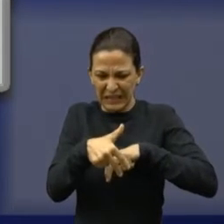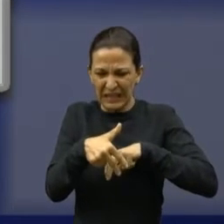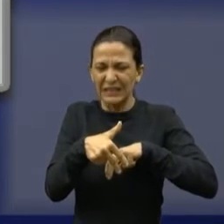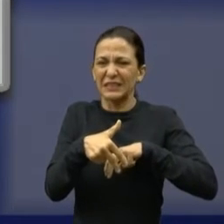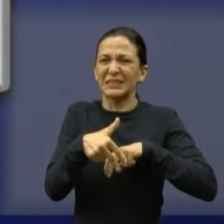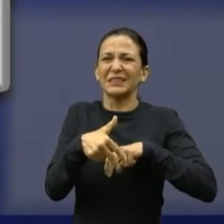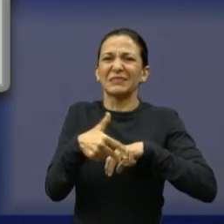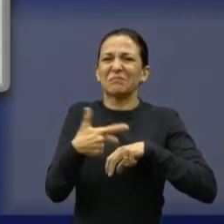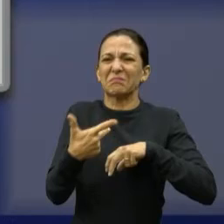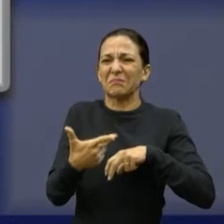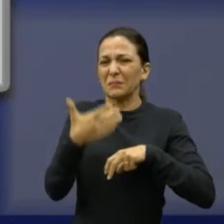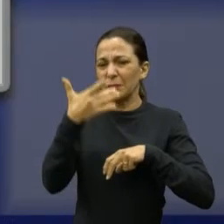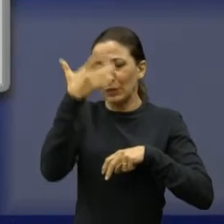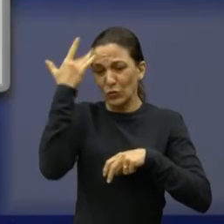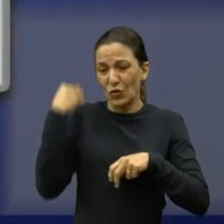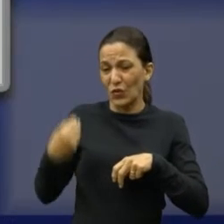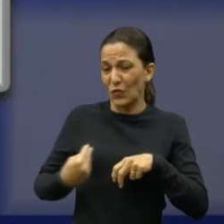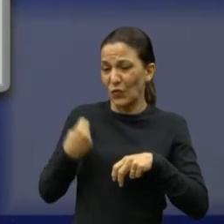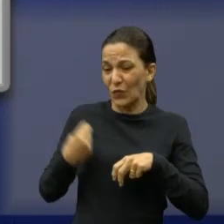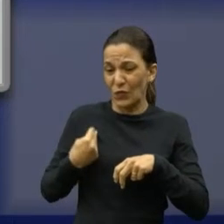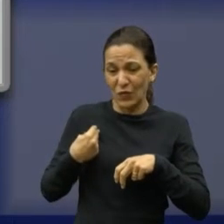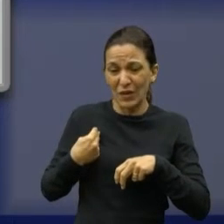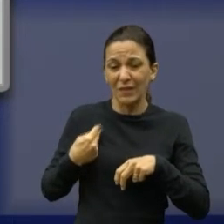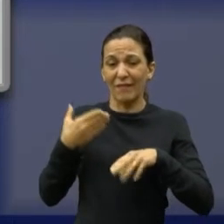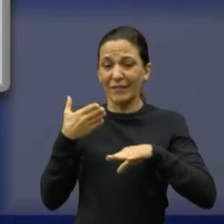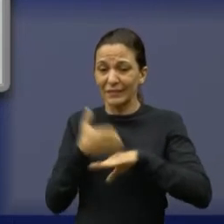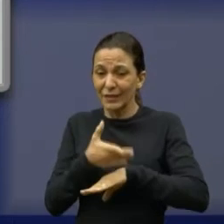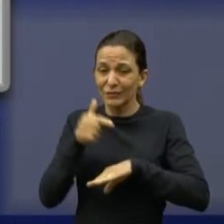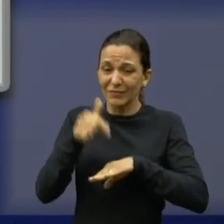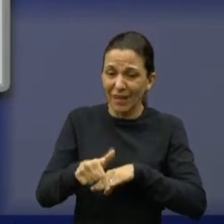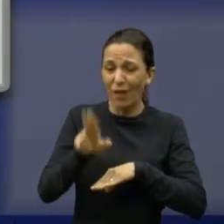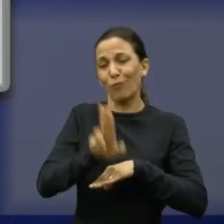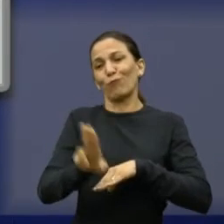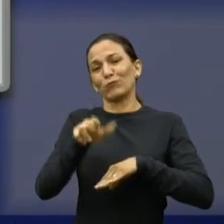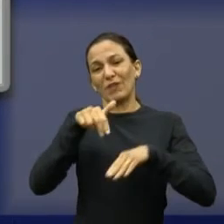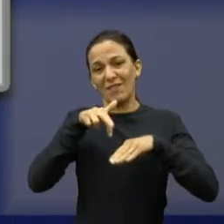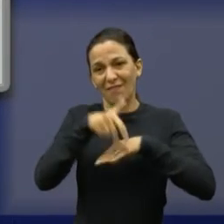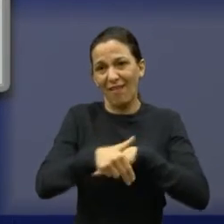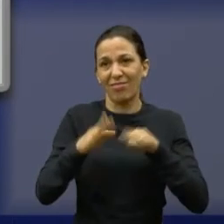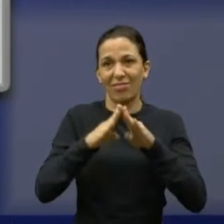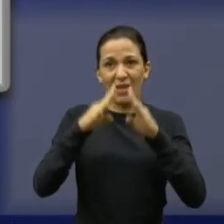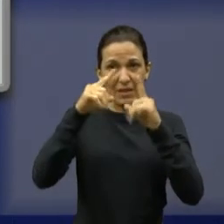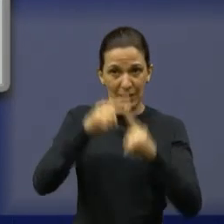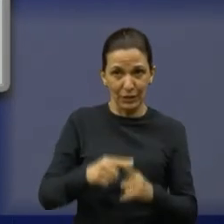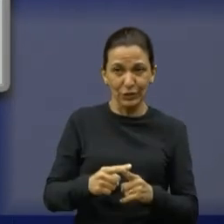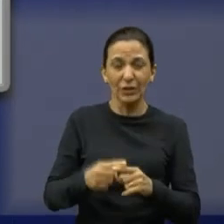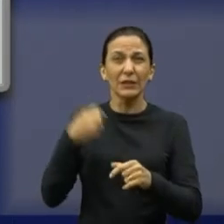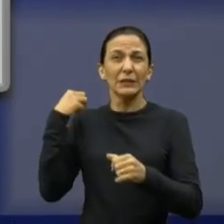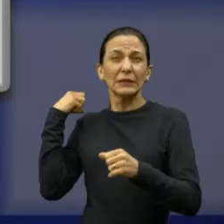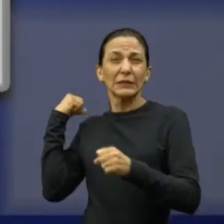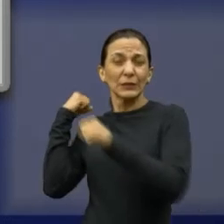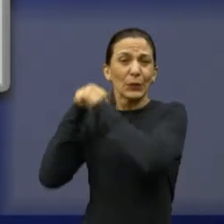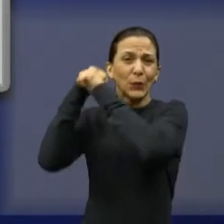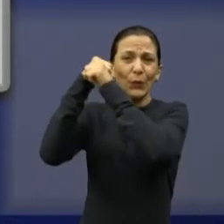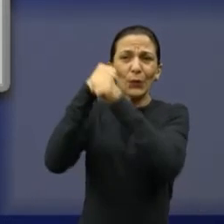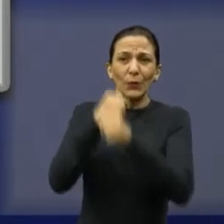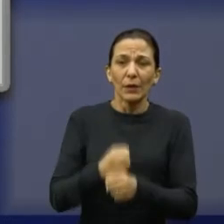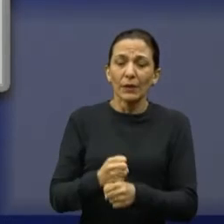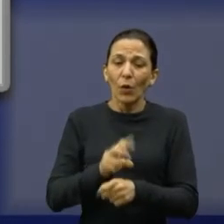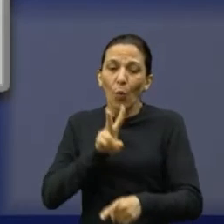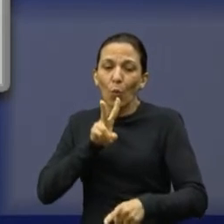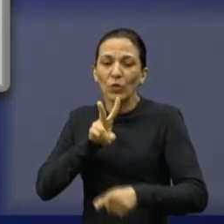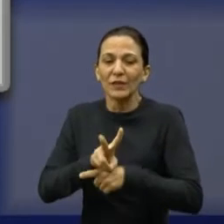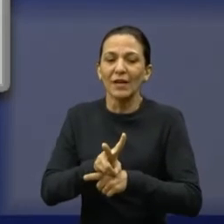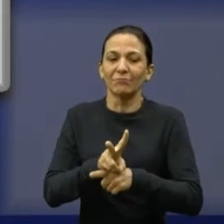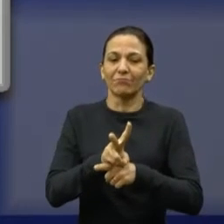moradia desses irmãos em situação de rua. Isso acontece há anos. É preciso cuidar, é preciso zelar. Essas